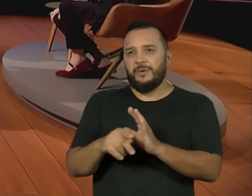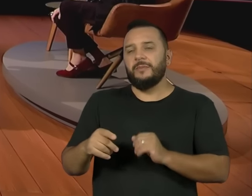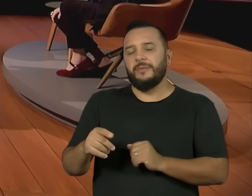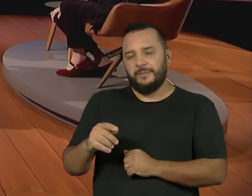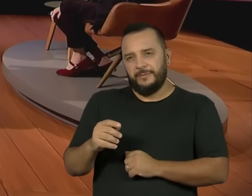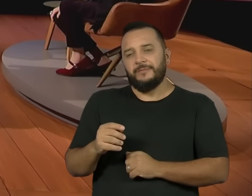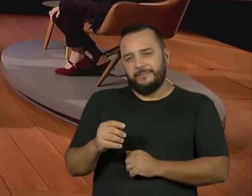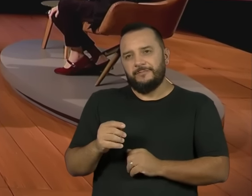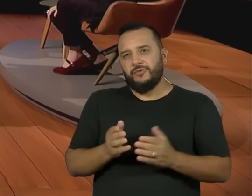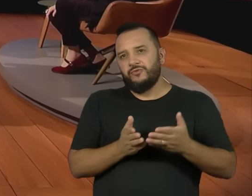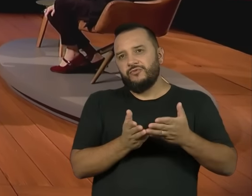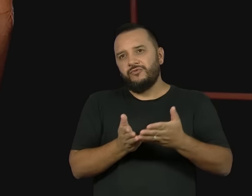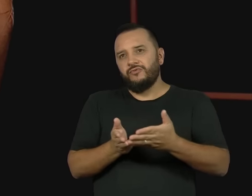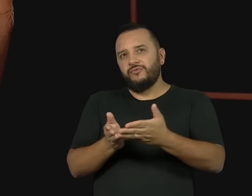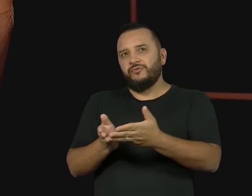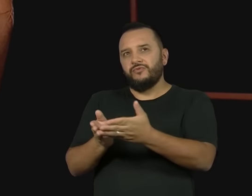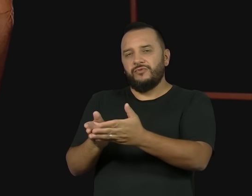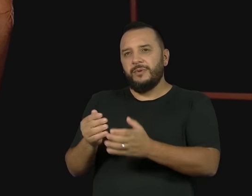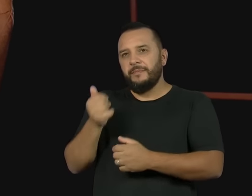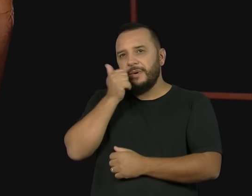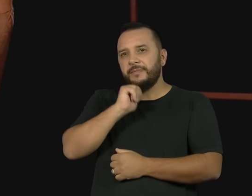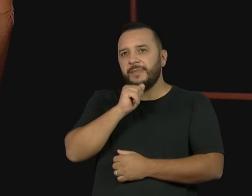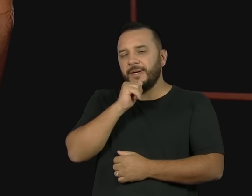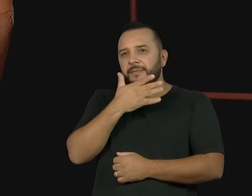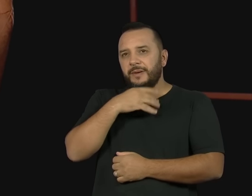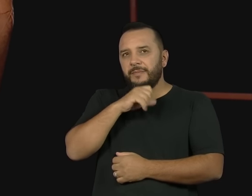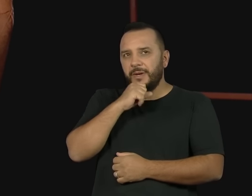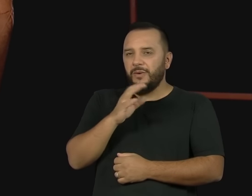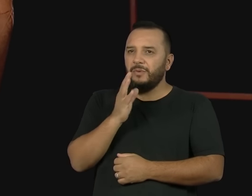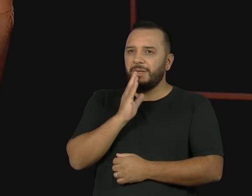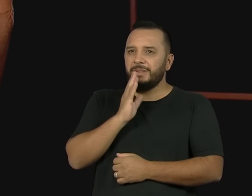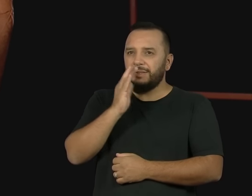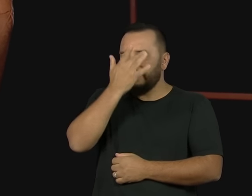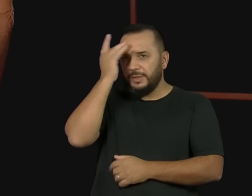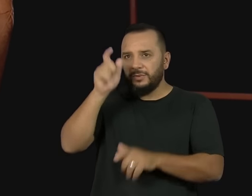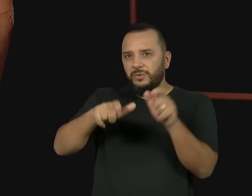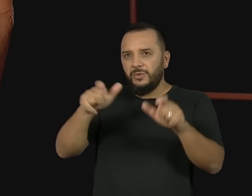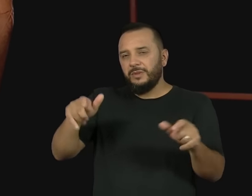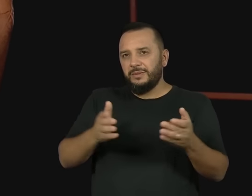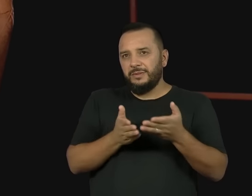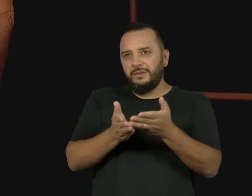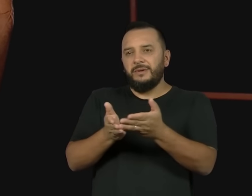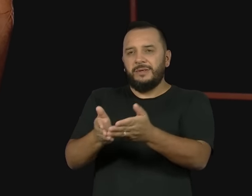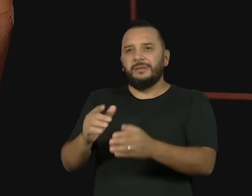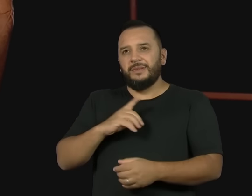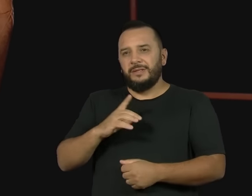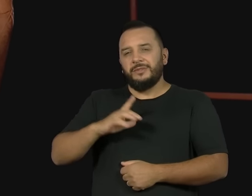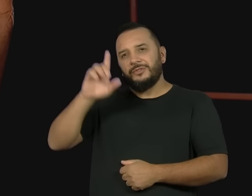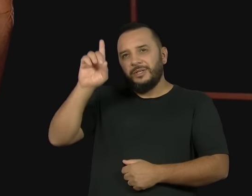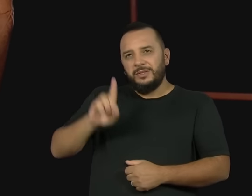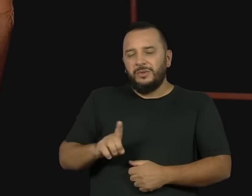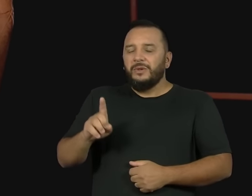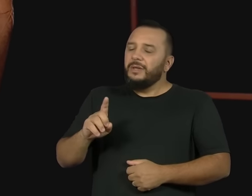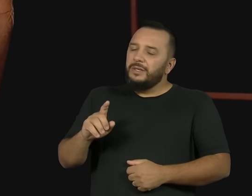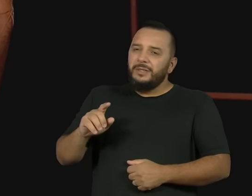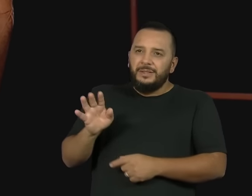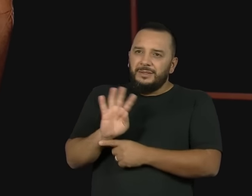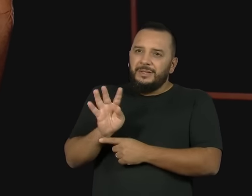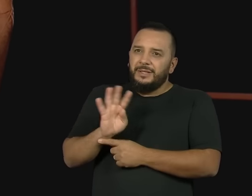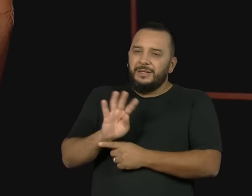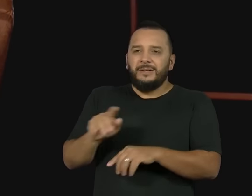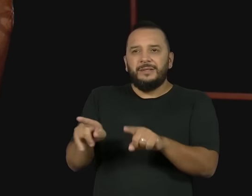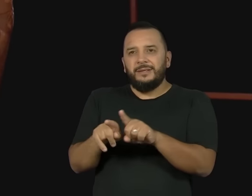mamãe e papai conheceram um monte de gente do navio, entre eles o diretor de cinema e atores que